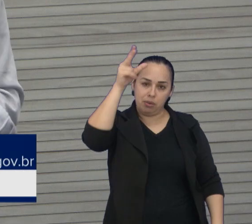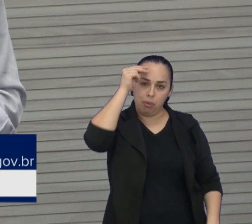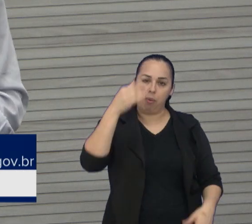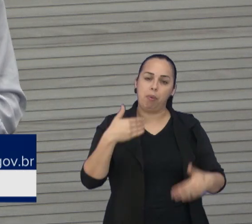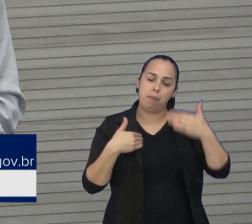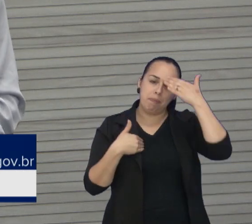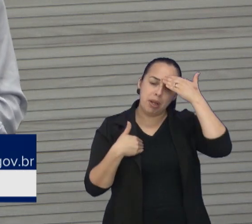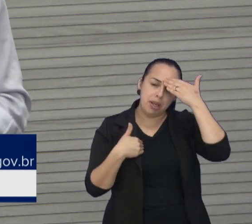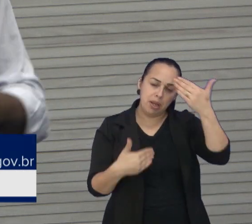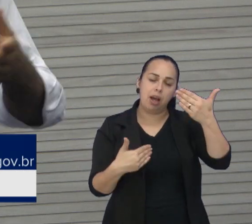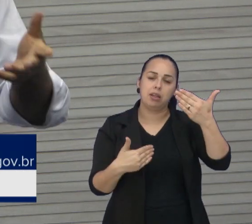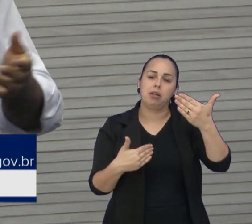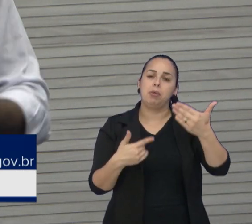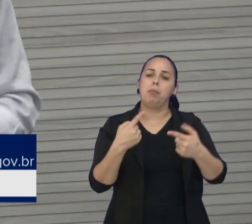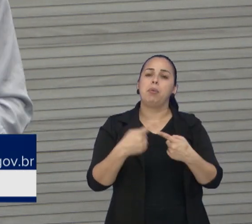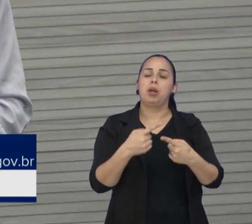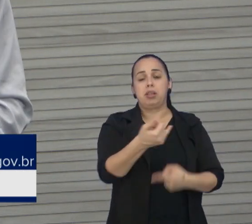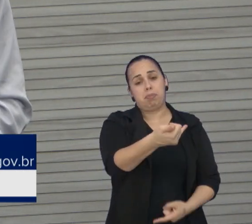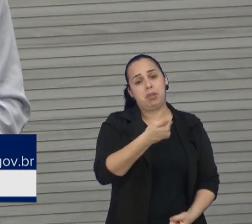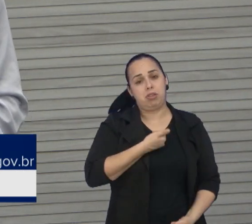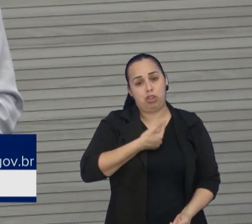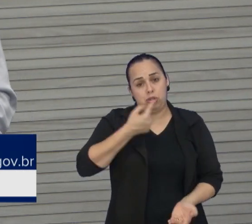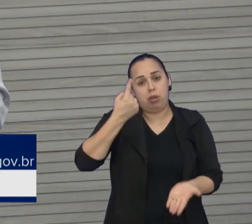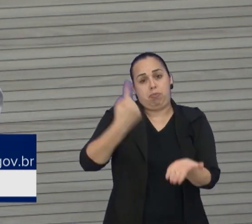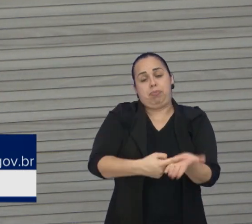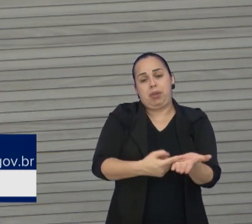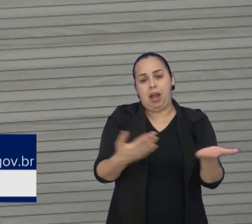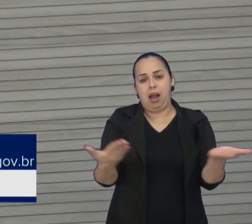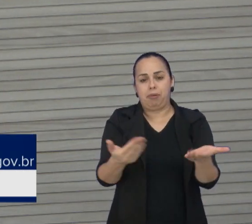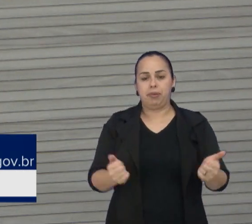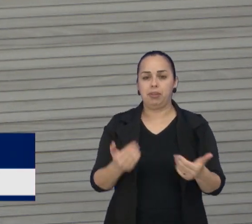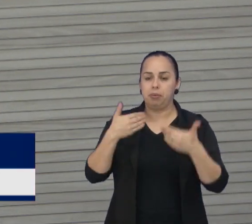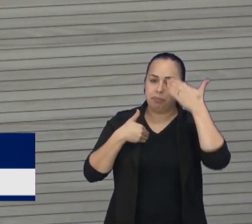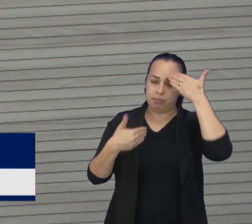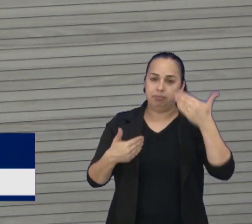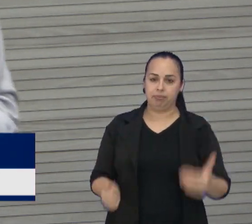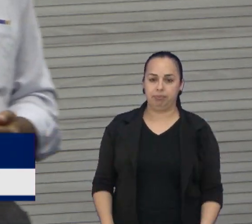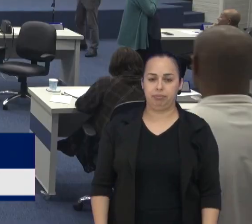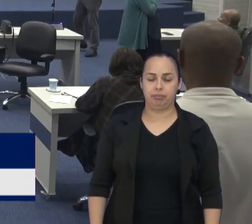de palavra com esse vereador de trazer aquele benefício para aquela comunidade. Obrigado.